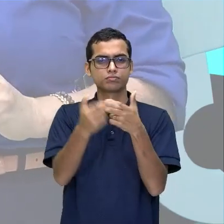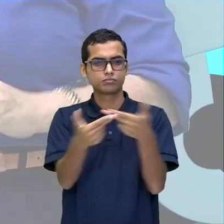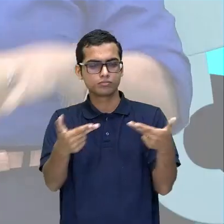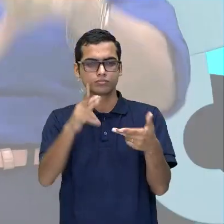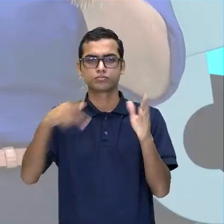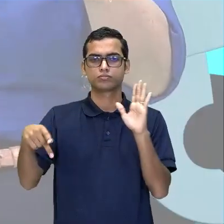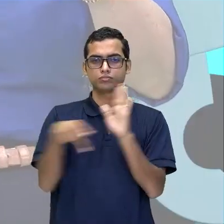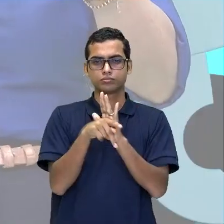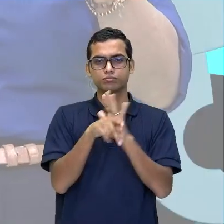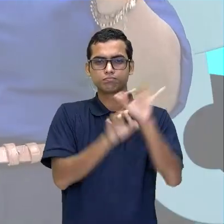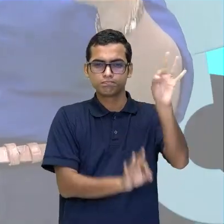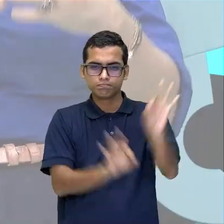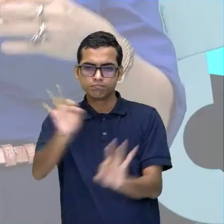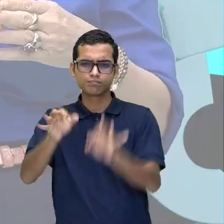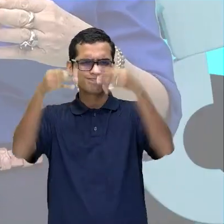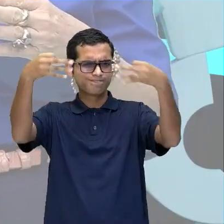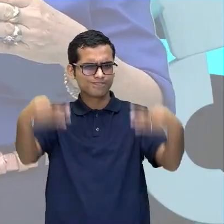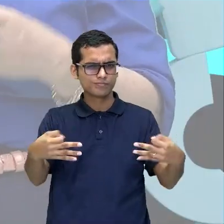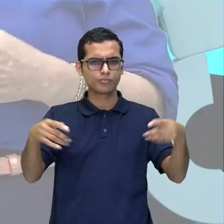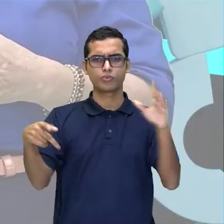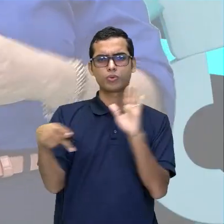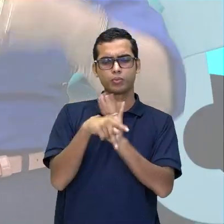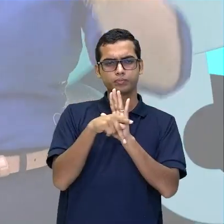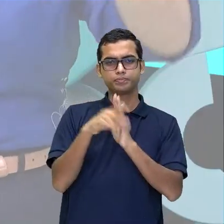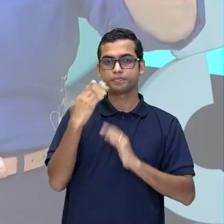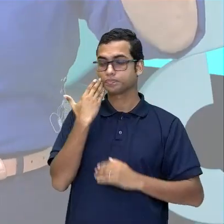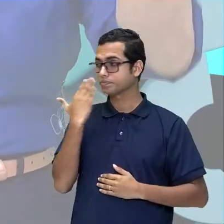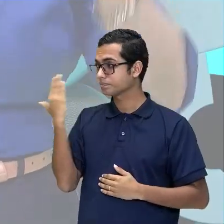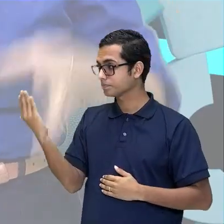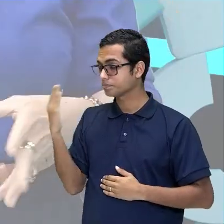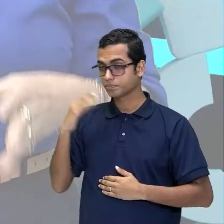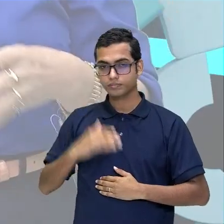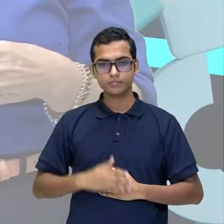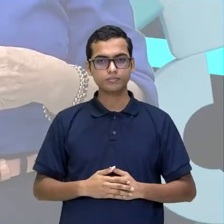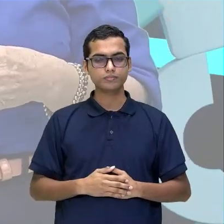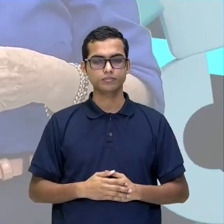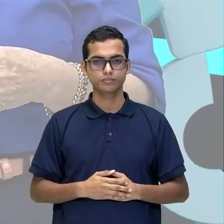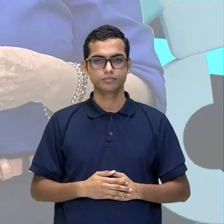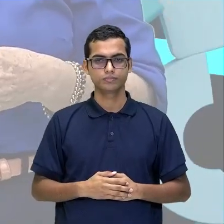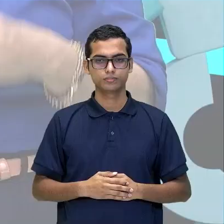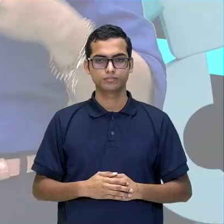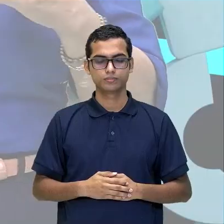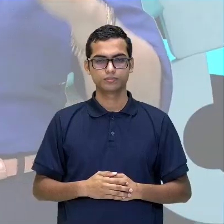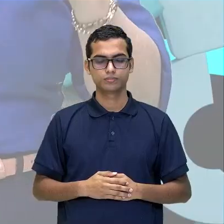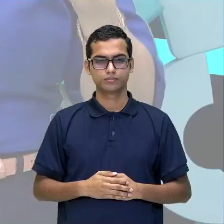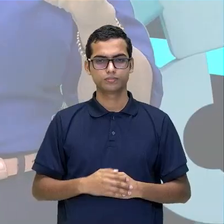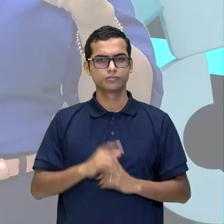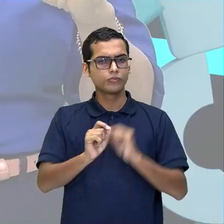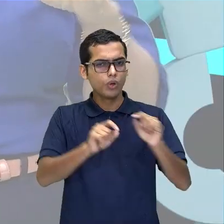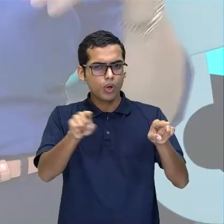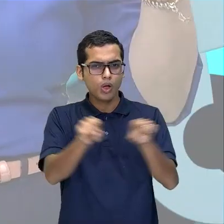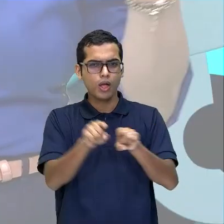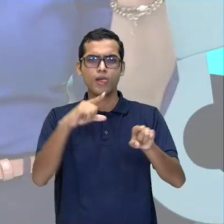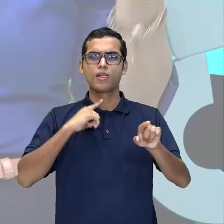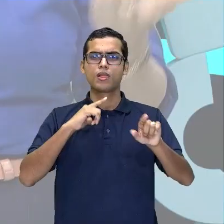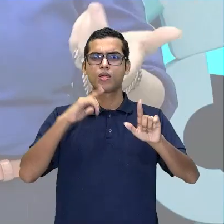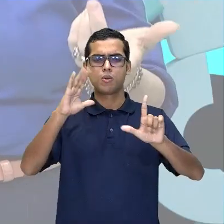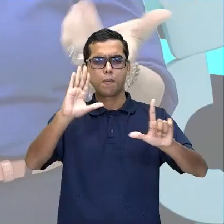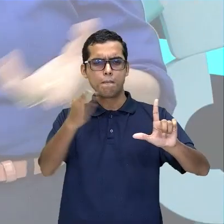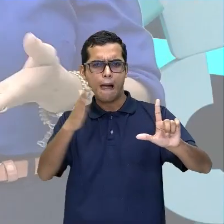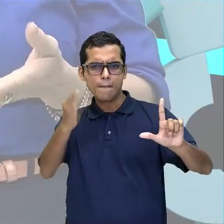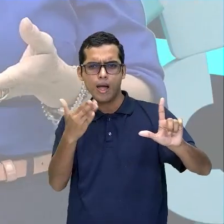organizadas. Então, a hipermídia, então, está em todo lugar. Mas nem sempre